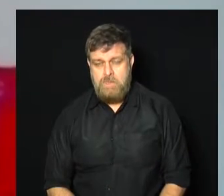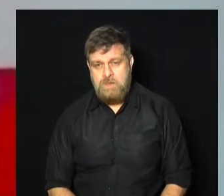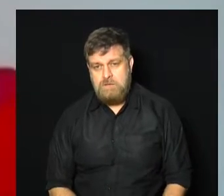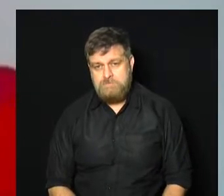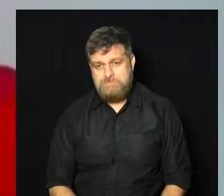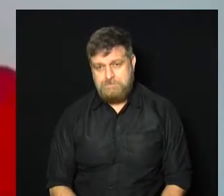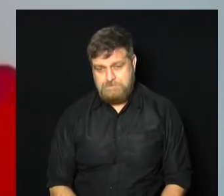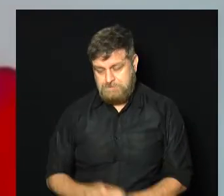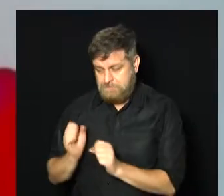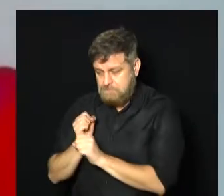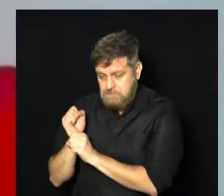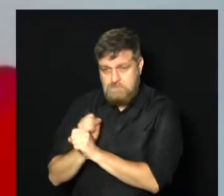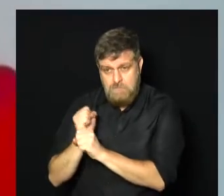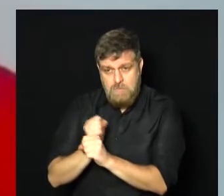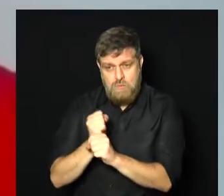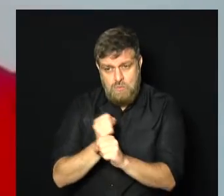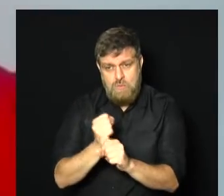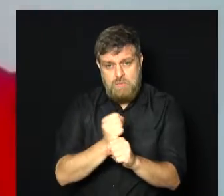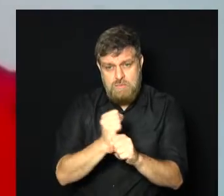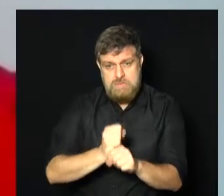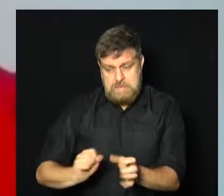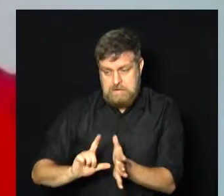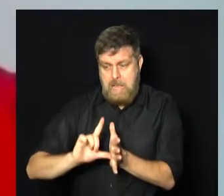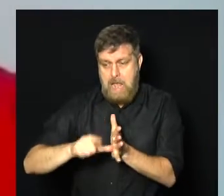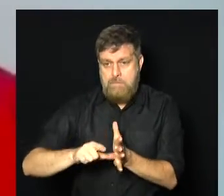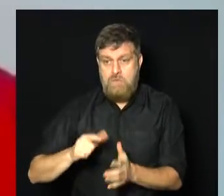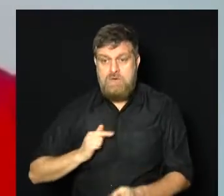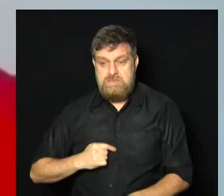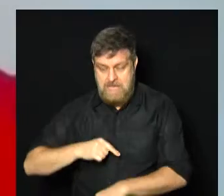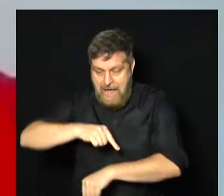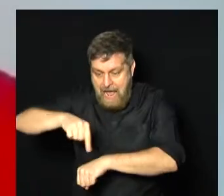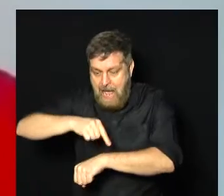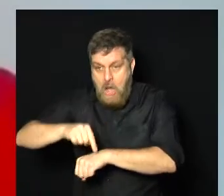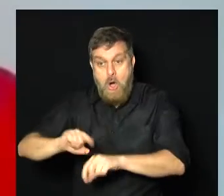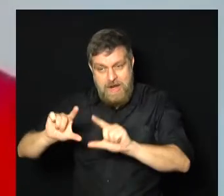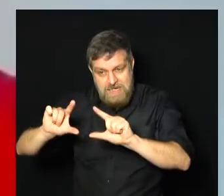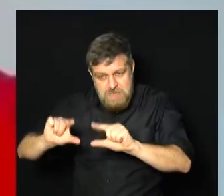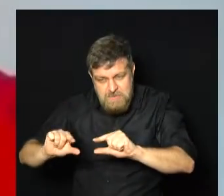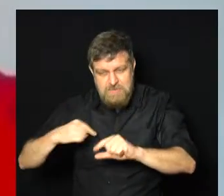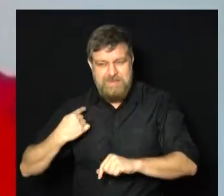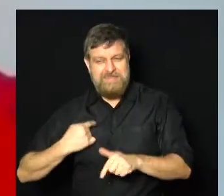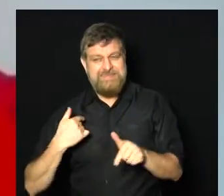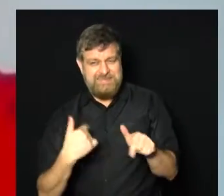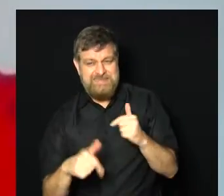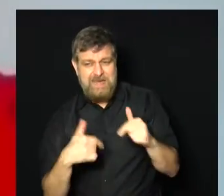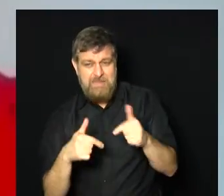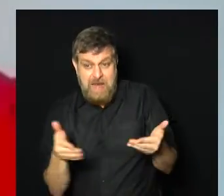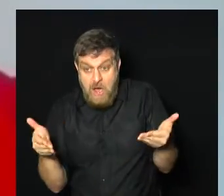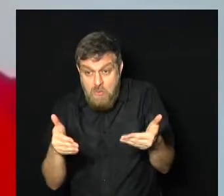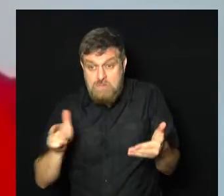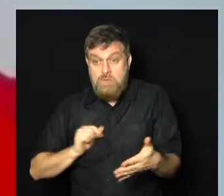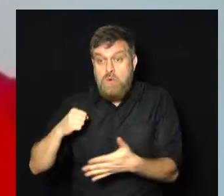Os anos que se seguiram, né, após a conquista da redução da carga horária que nós temos hoje, eles foram de